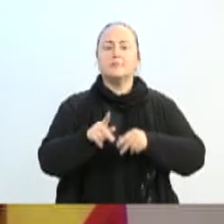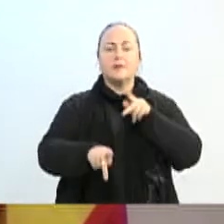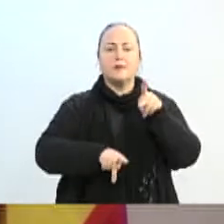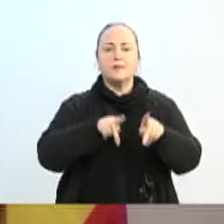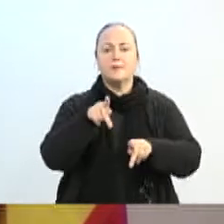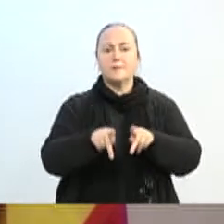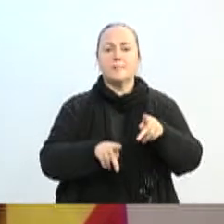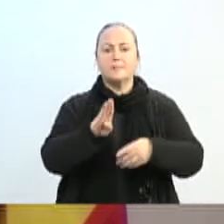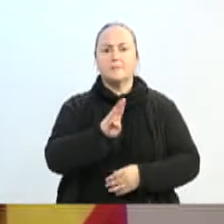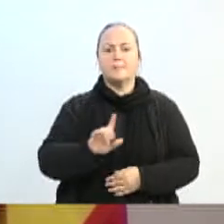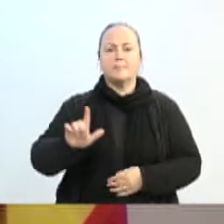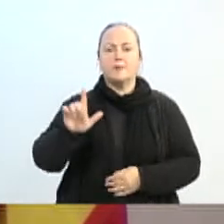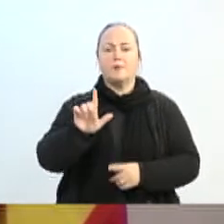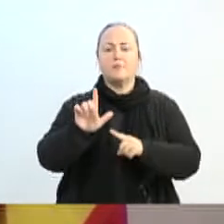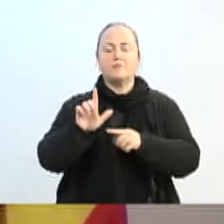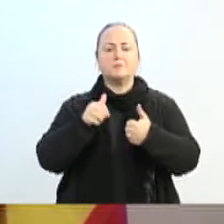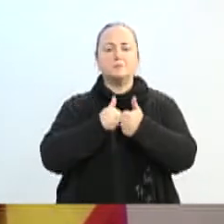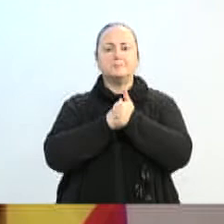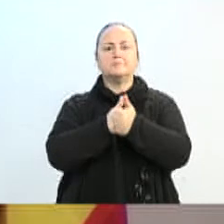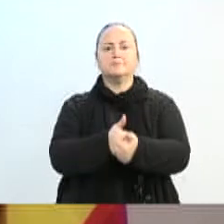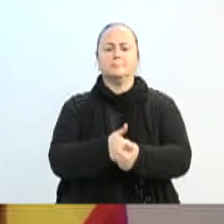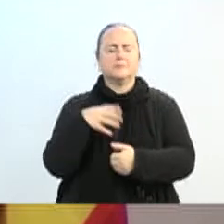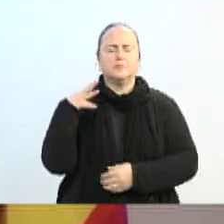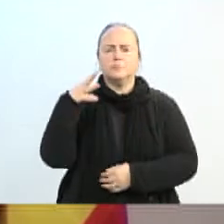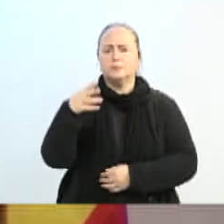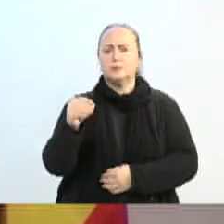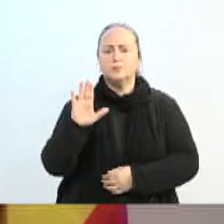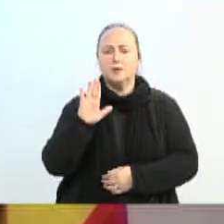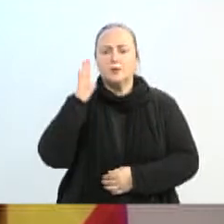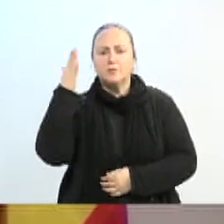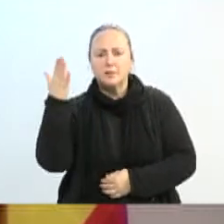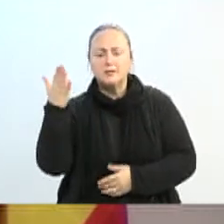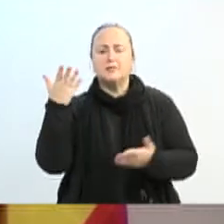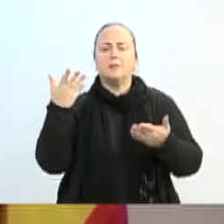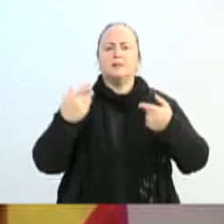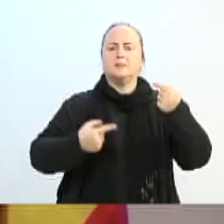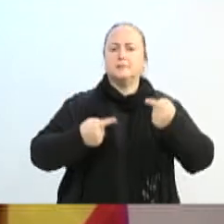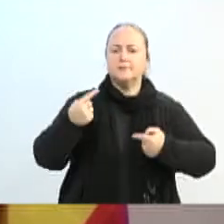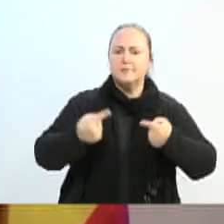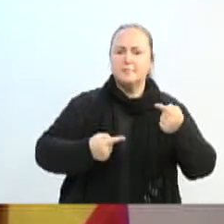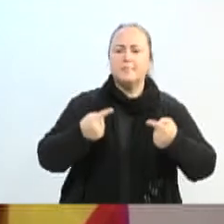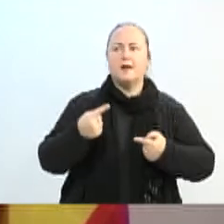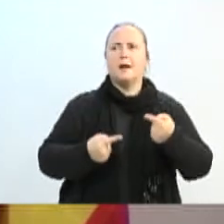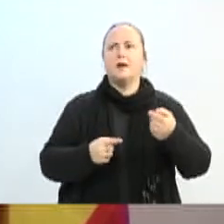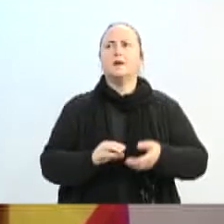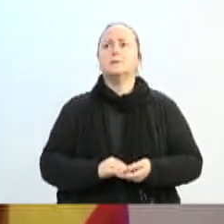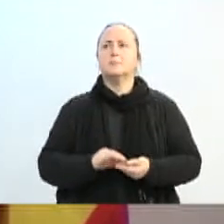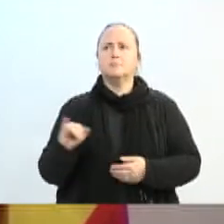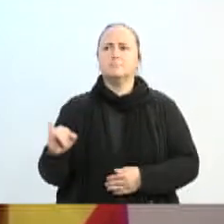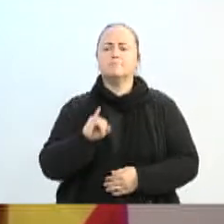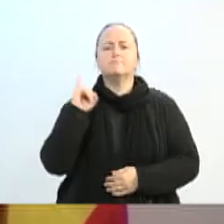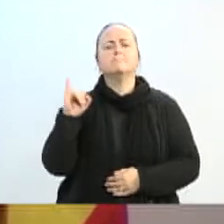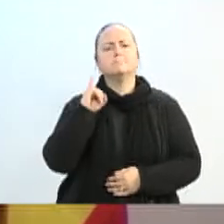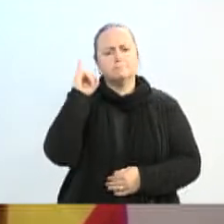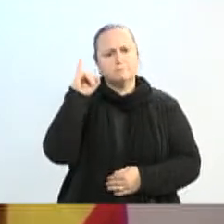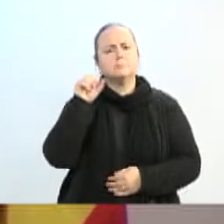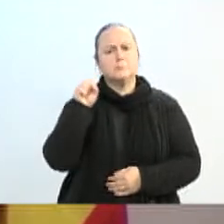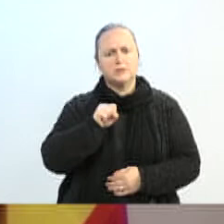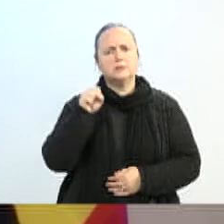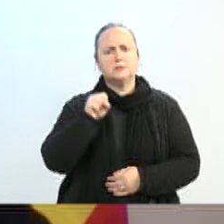acompanhou é tudo que houve até mesmo debate que foi muito importante inclusive